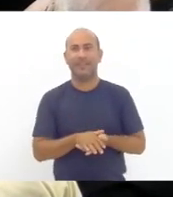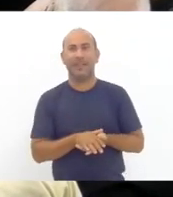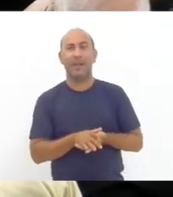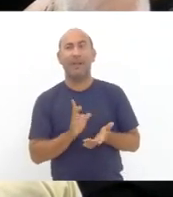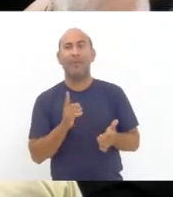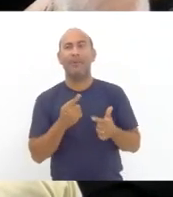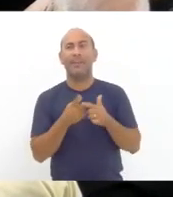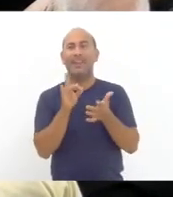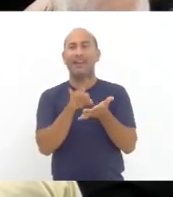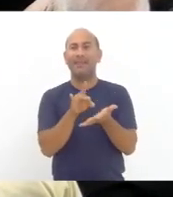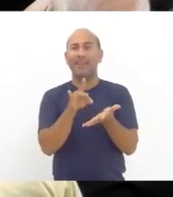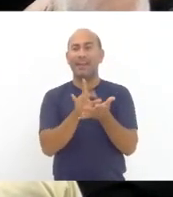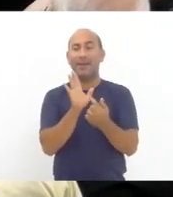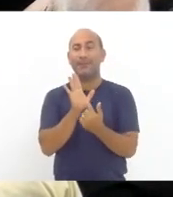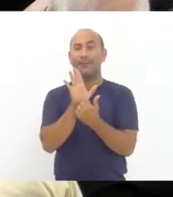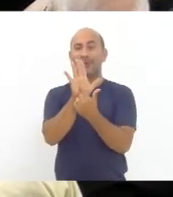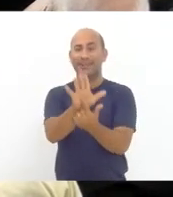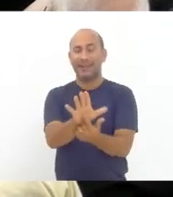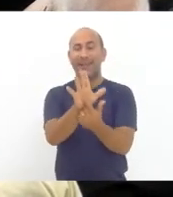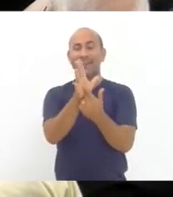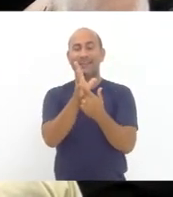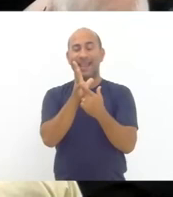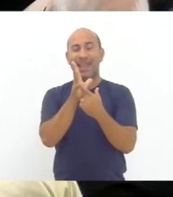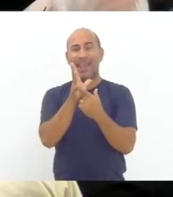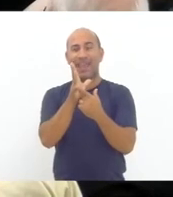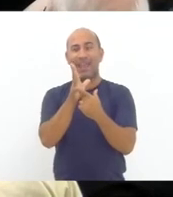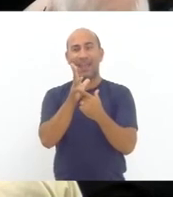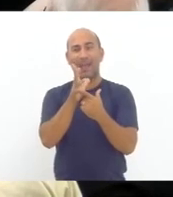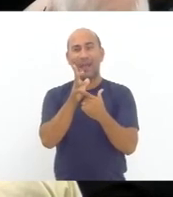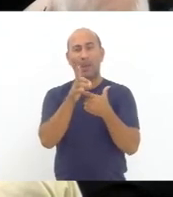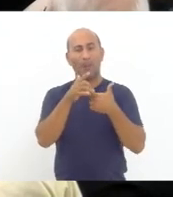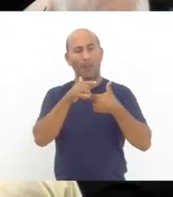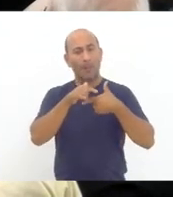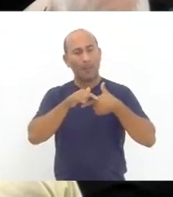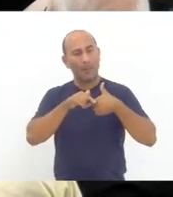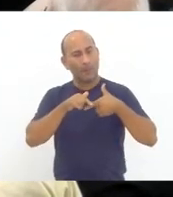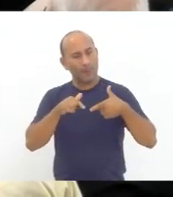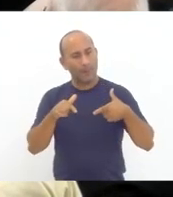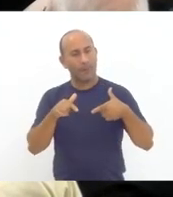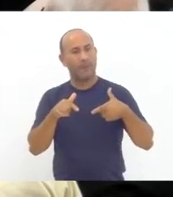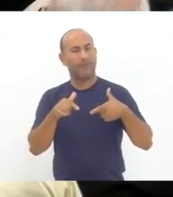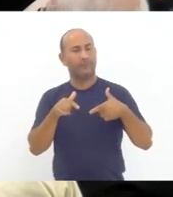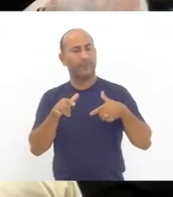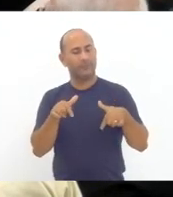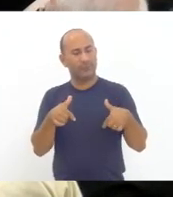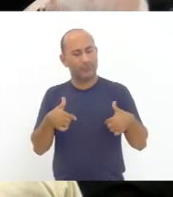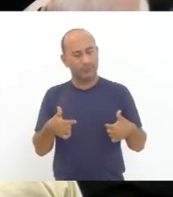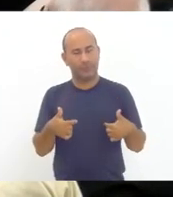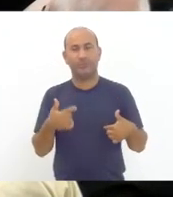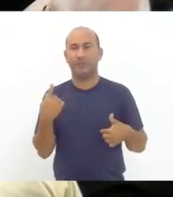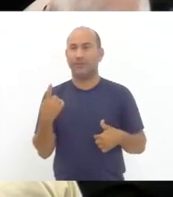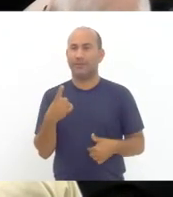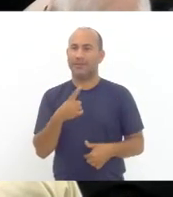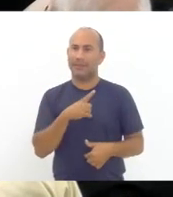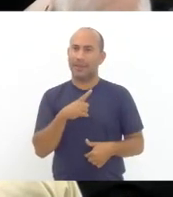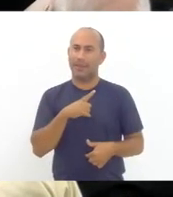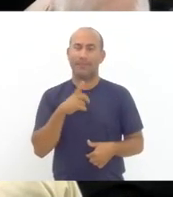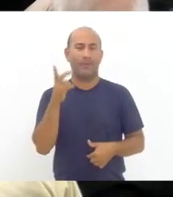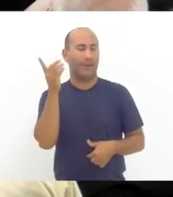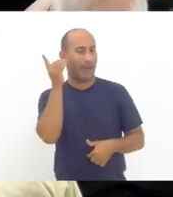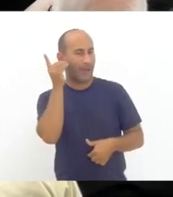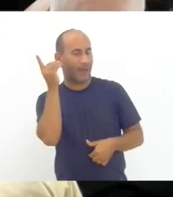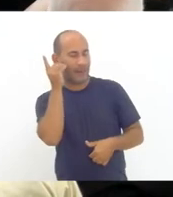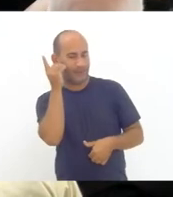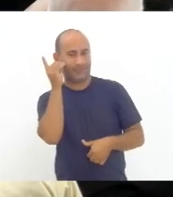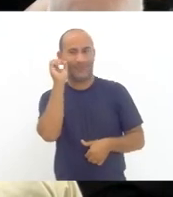na realidade a demonstração da pluralidade que nós temos né a partir de uma Rádio Popular como